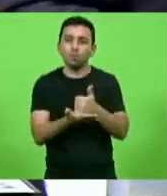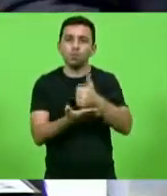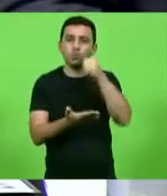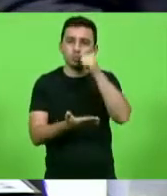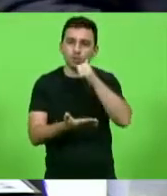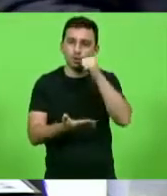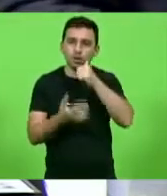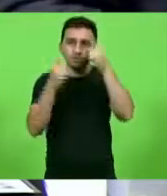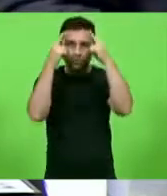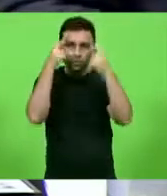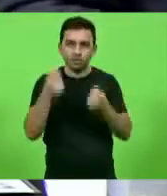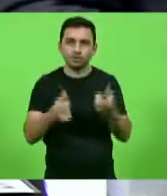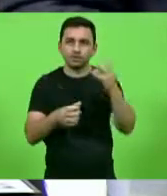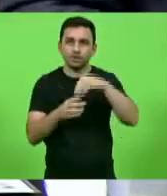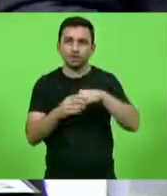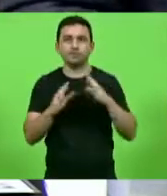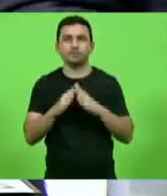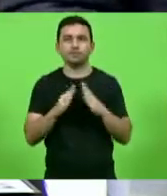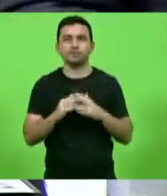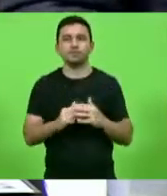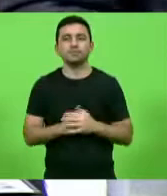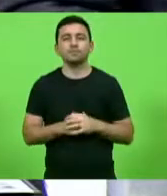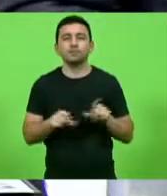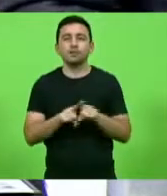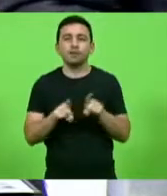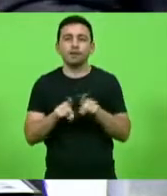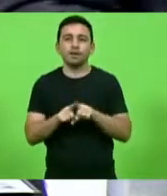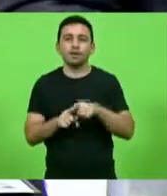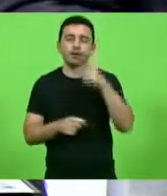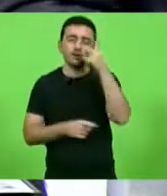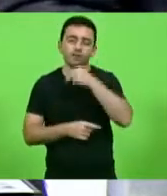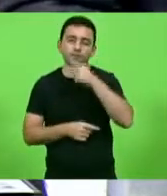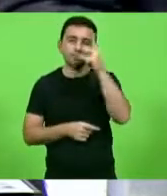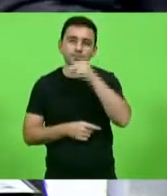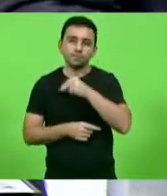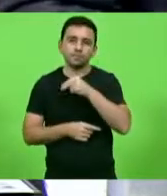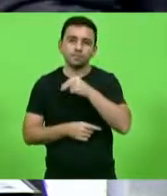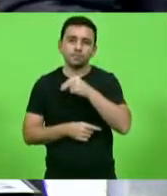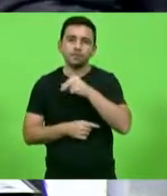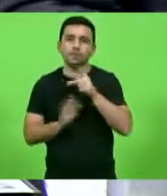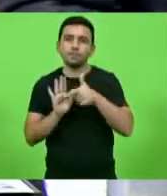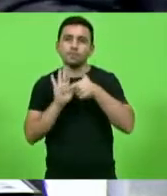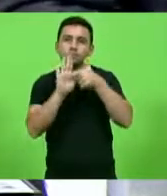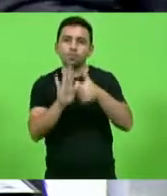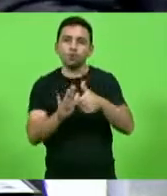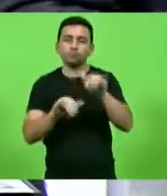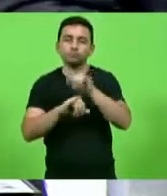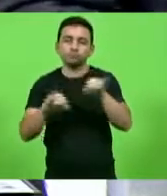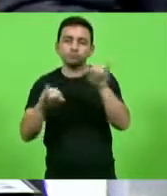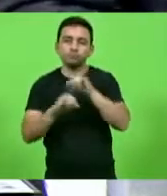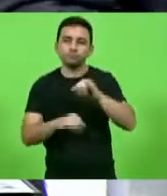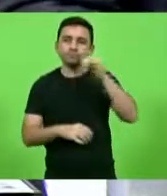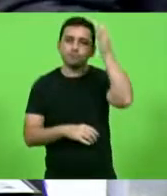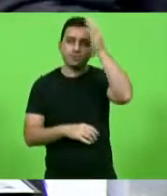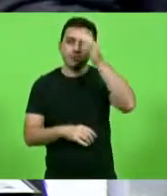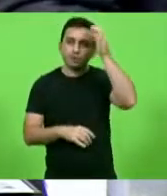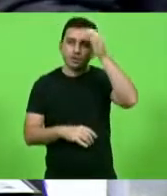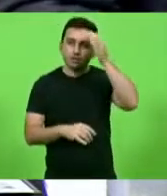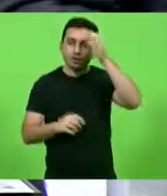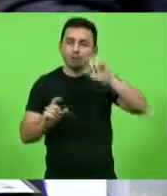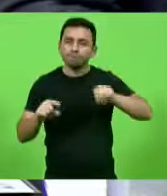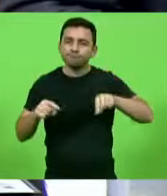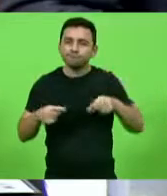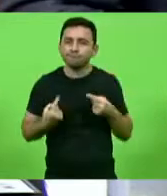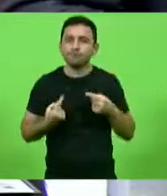situação de violência doméstica familiar. E do Kennedy Nunes, que dispõe sobre exibição de campanha de conscientização e enfrentamento